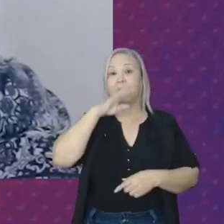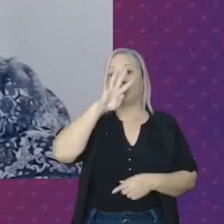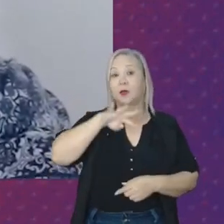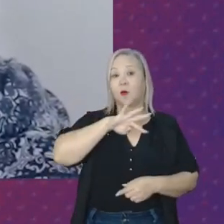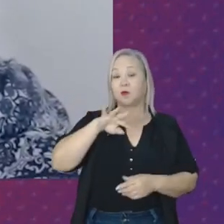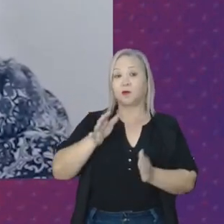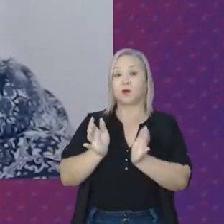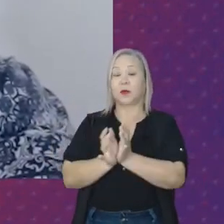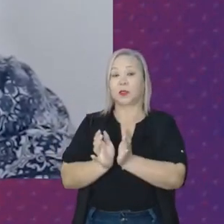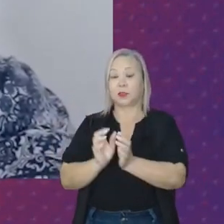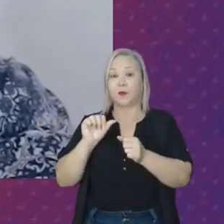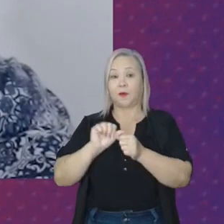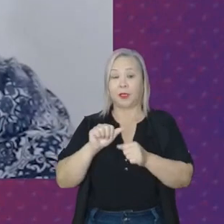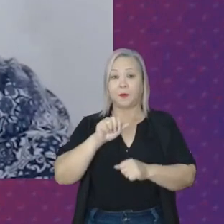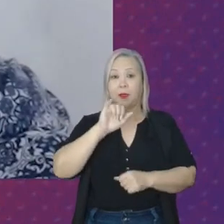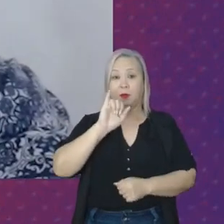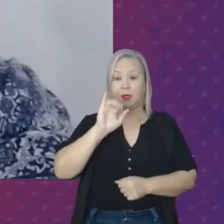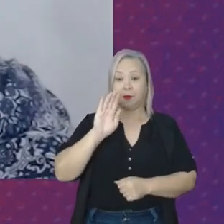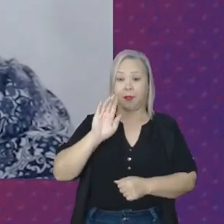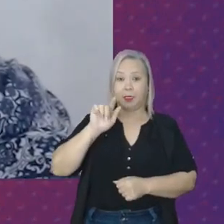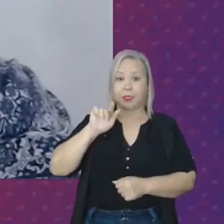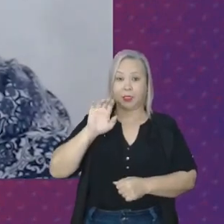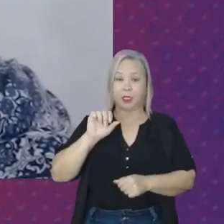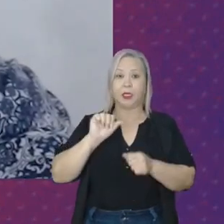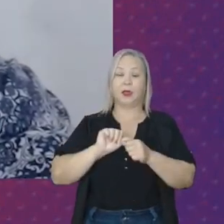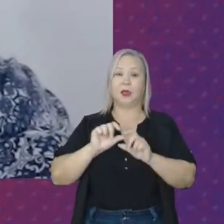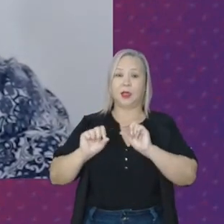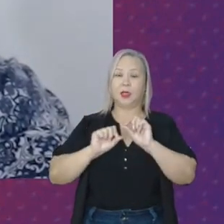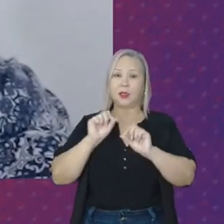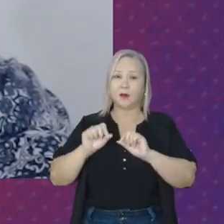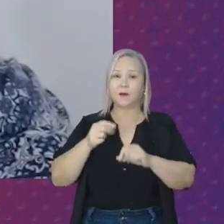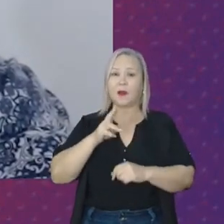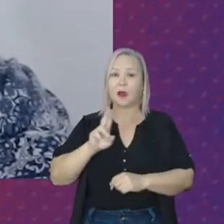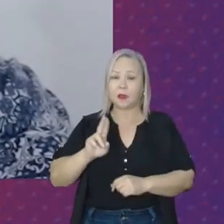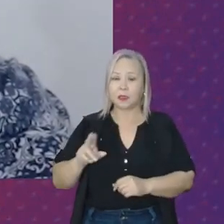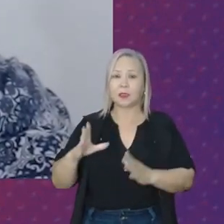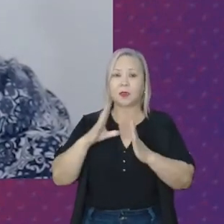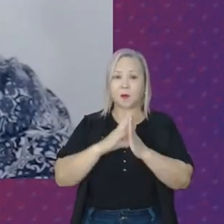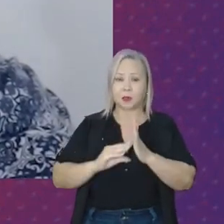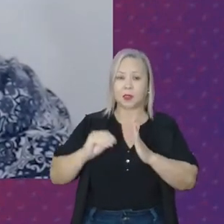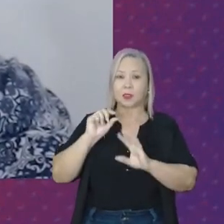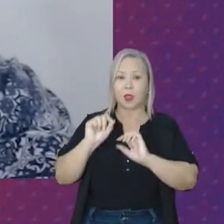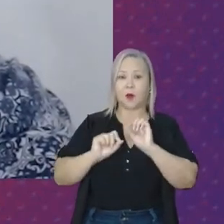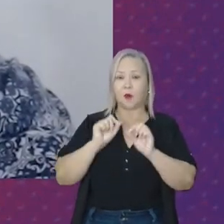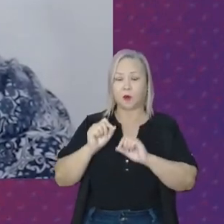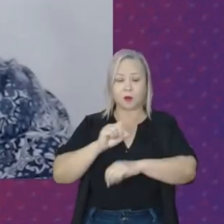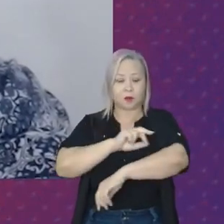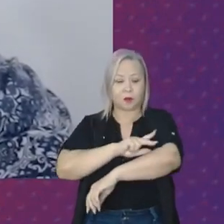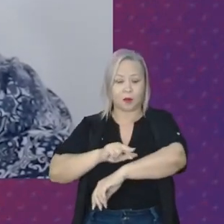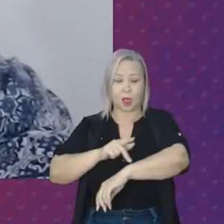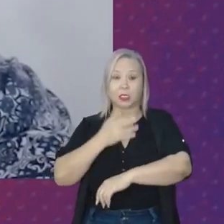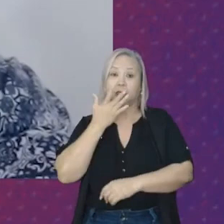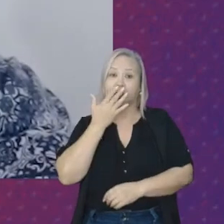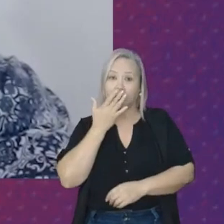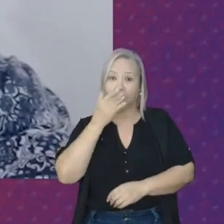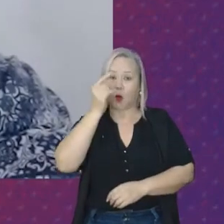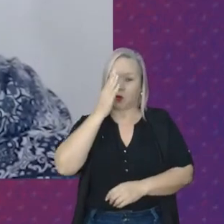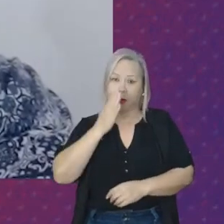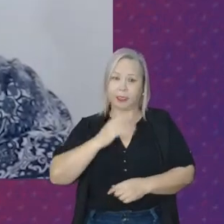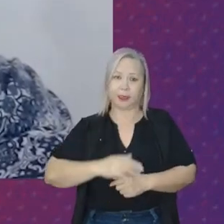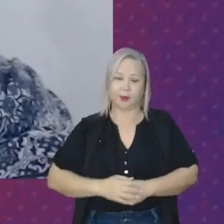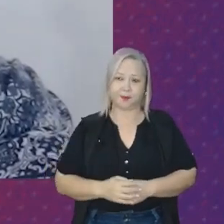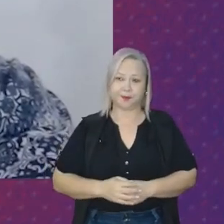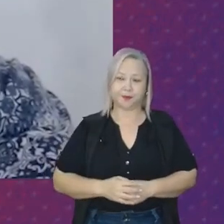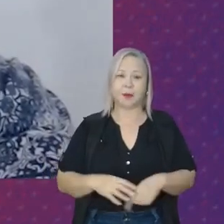de Geografia e Estatística, que faz essa nomenclatura e essa padronização do quesito raça-cor no Brasil. E